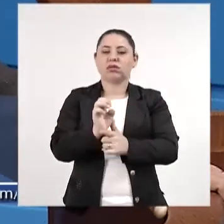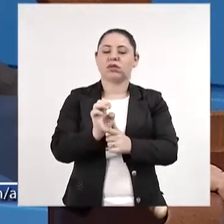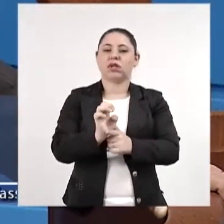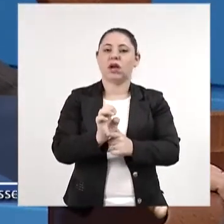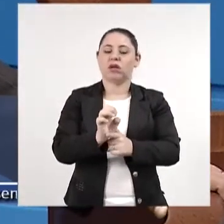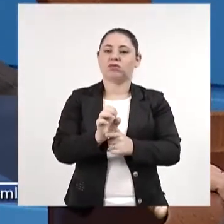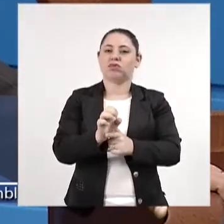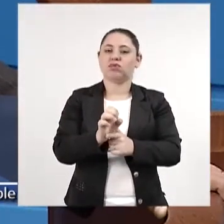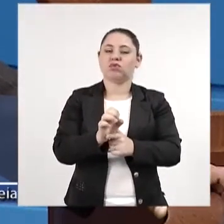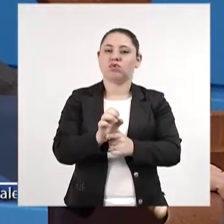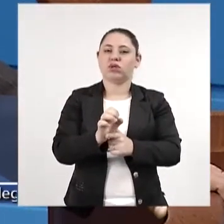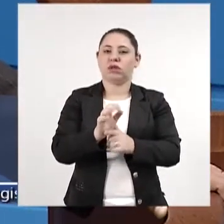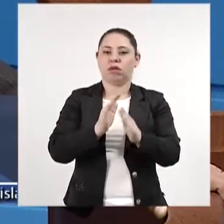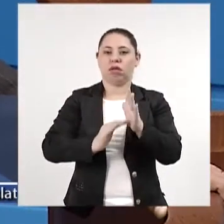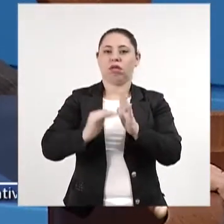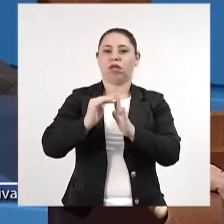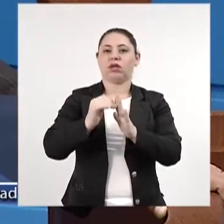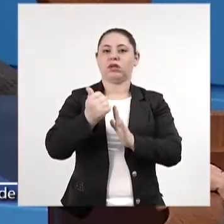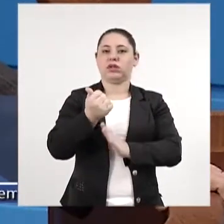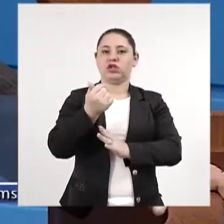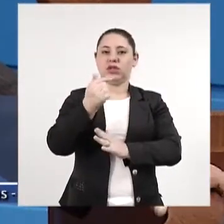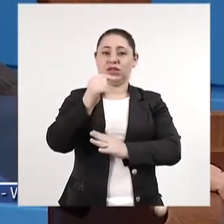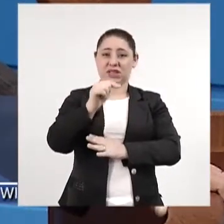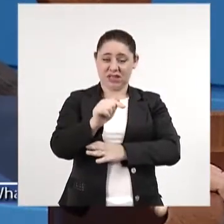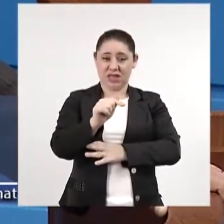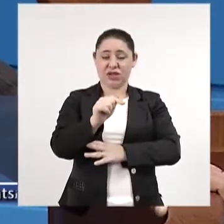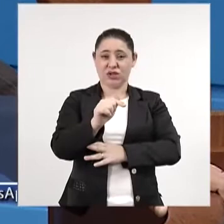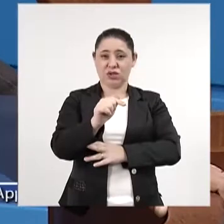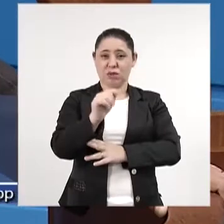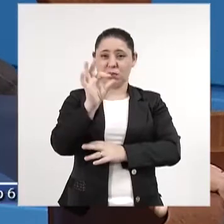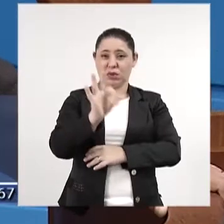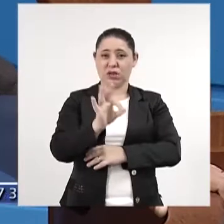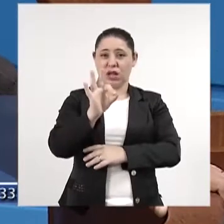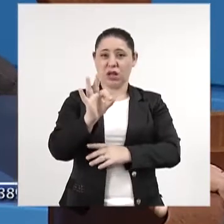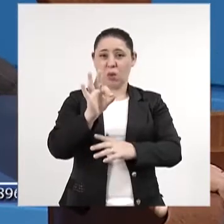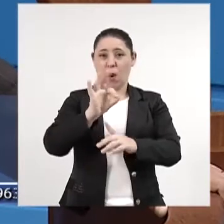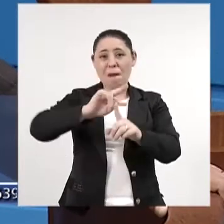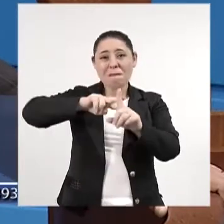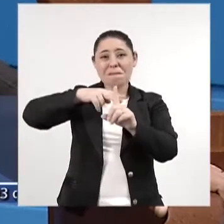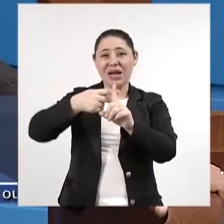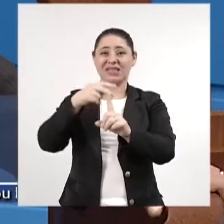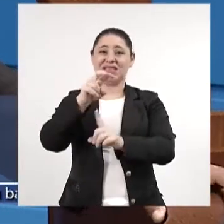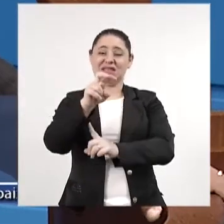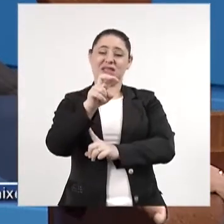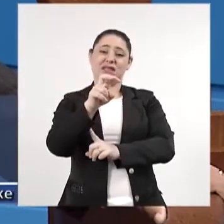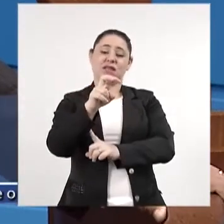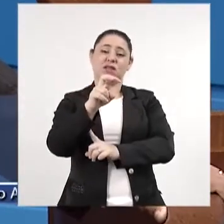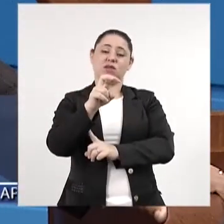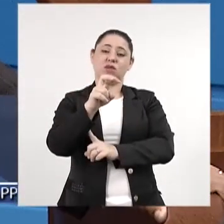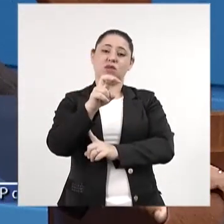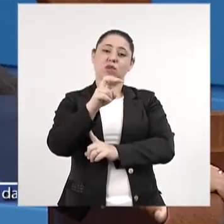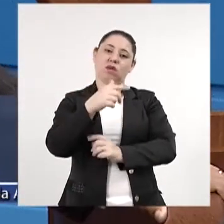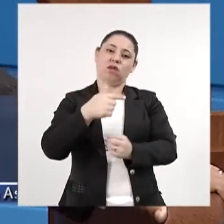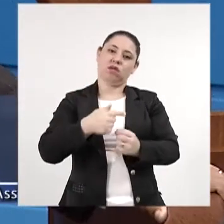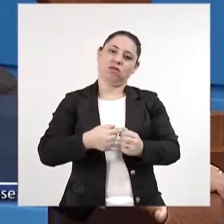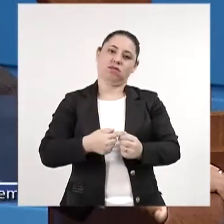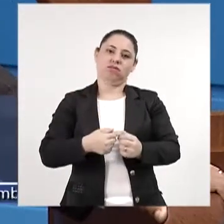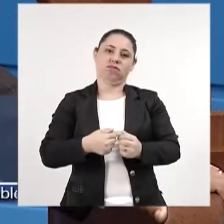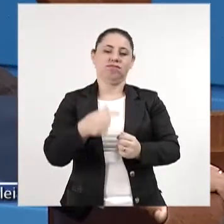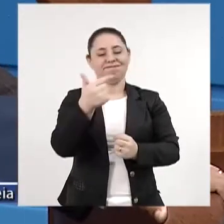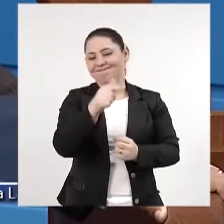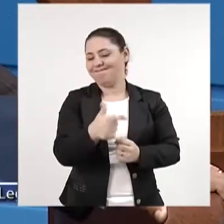de 17%, aumentando mais 5% no preço do litro da gasolina. Acho que não